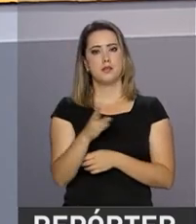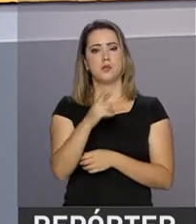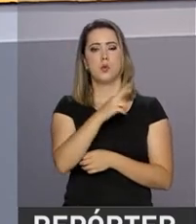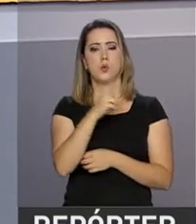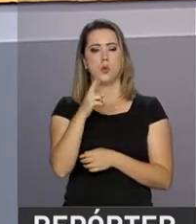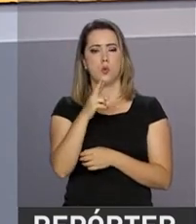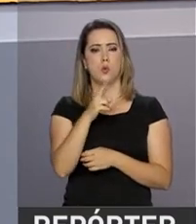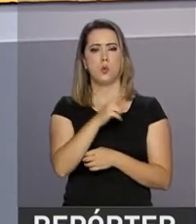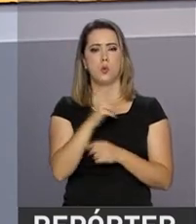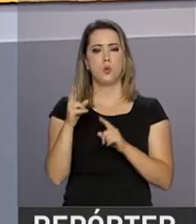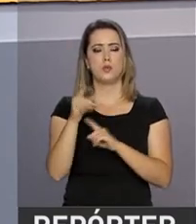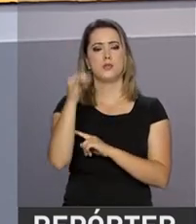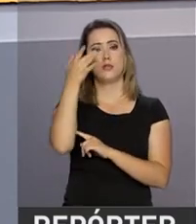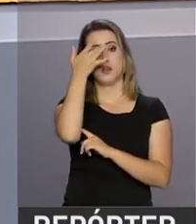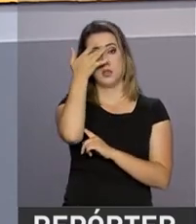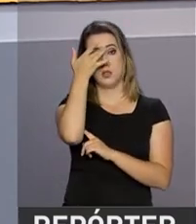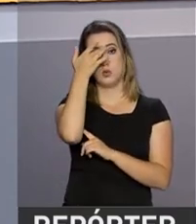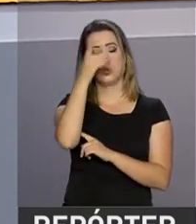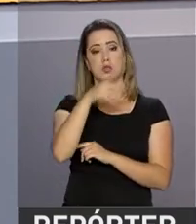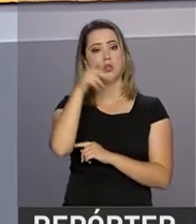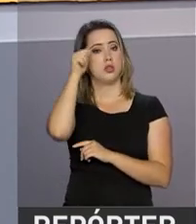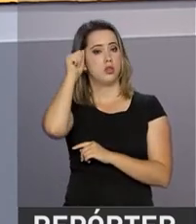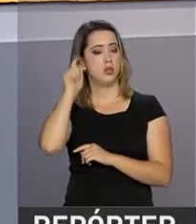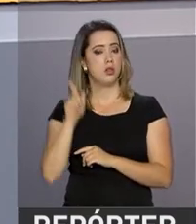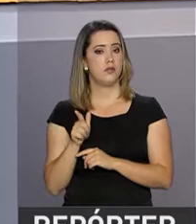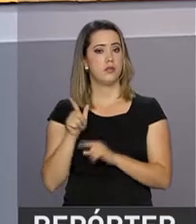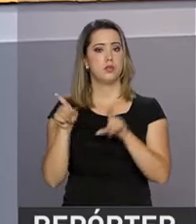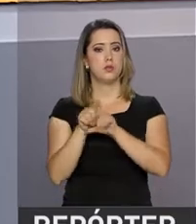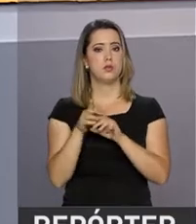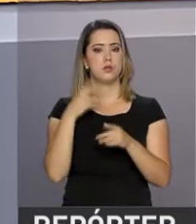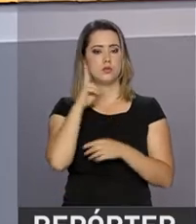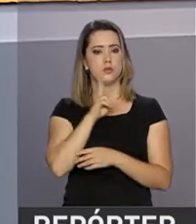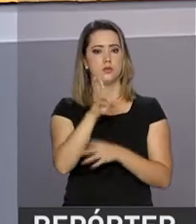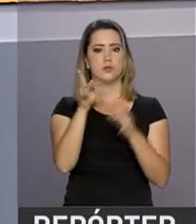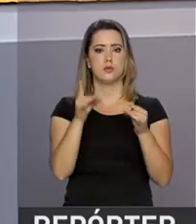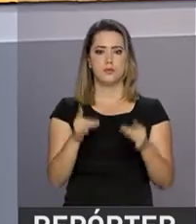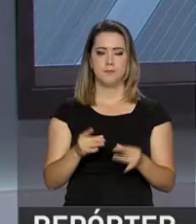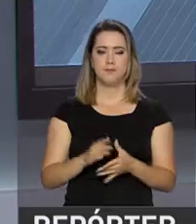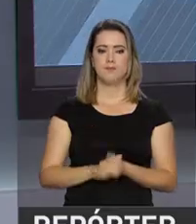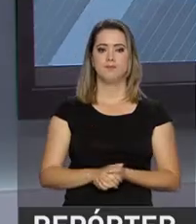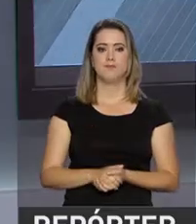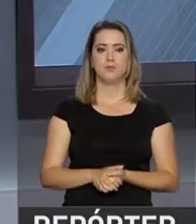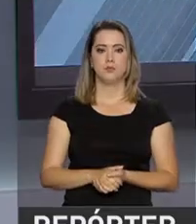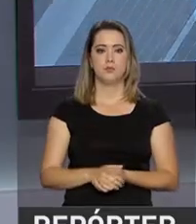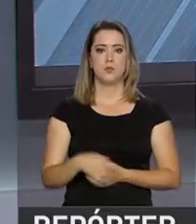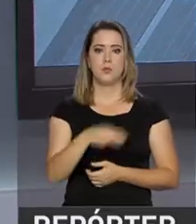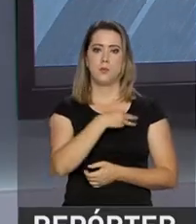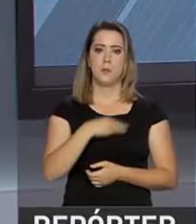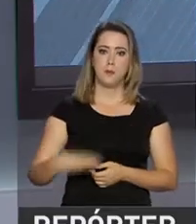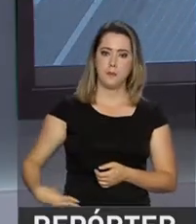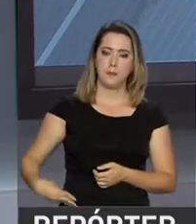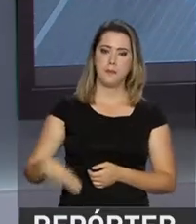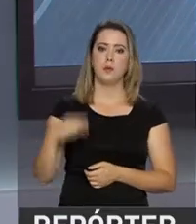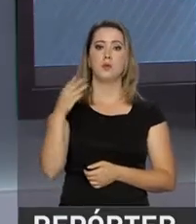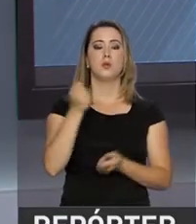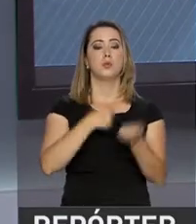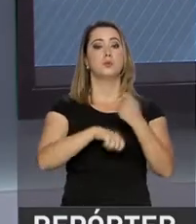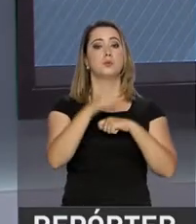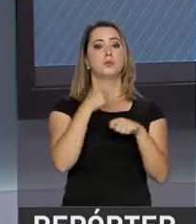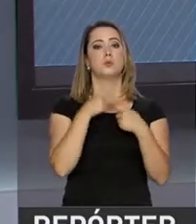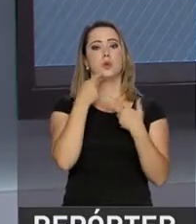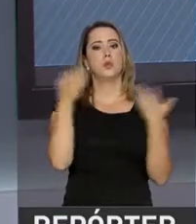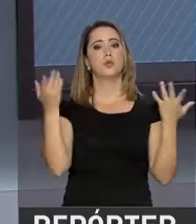china e áfrica do sul os detalhes você acompanha ao longo da nossa programação o ministro da fazenda henrique meirelles